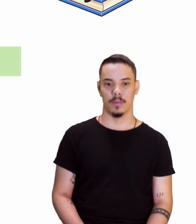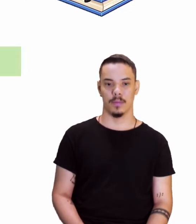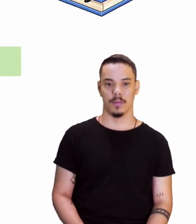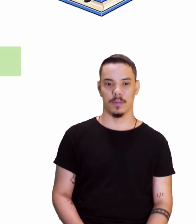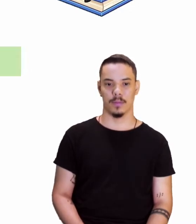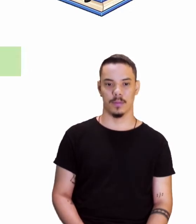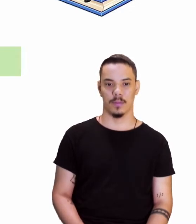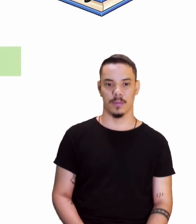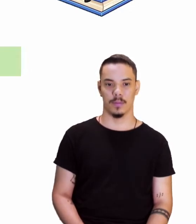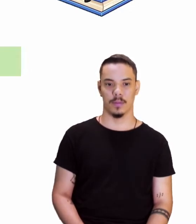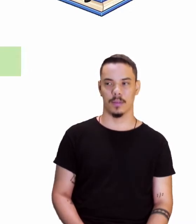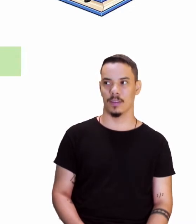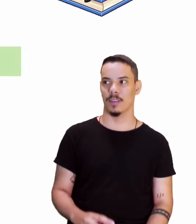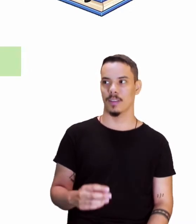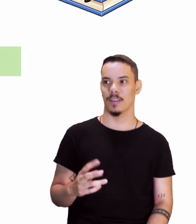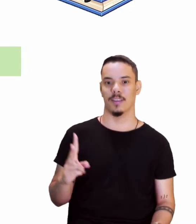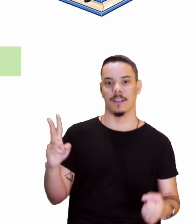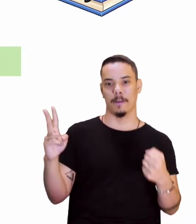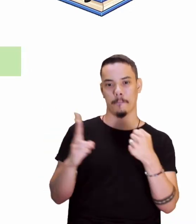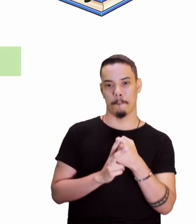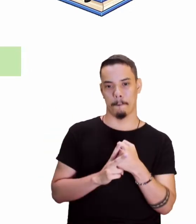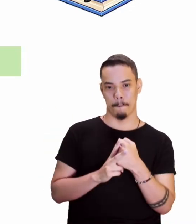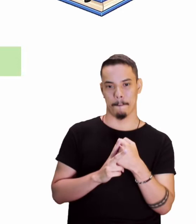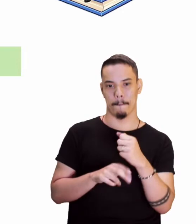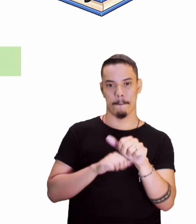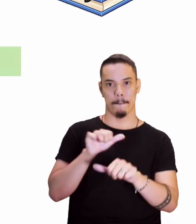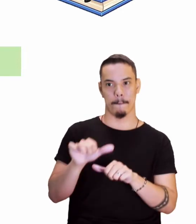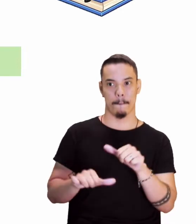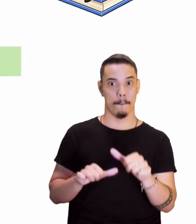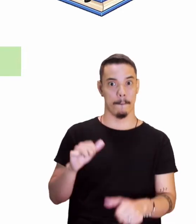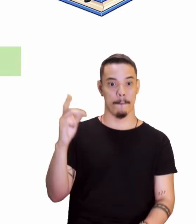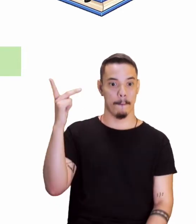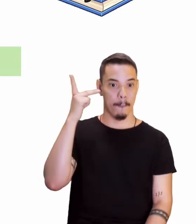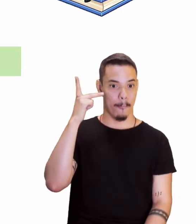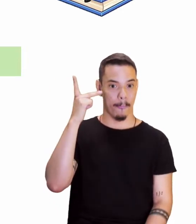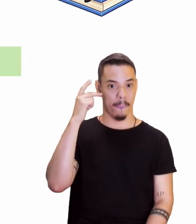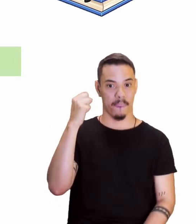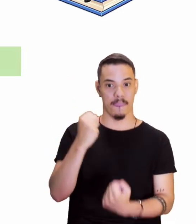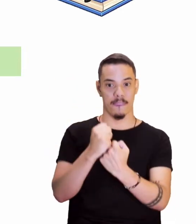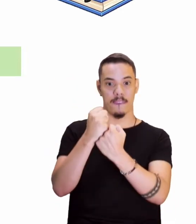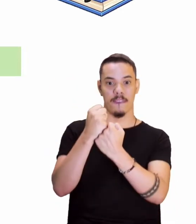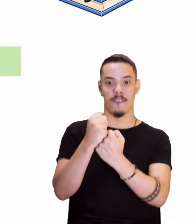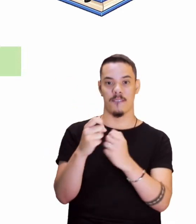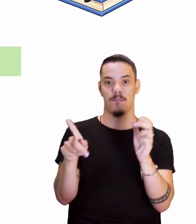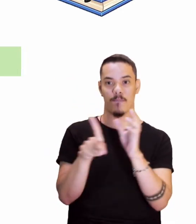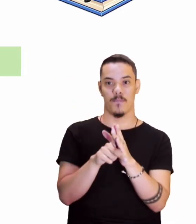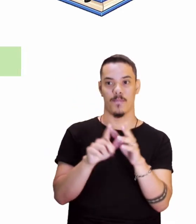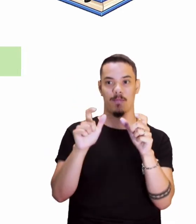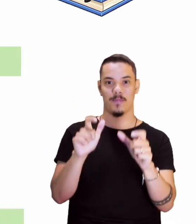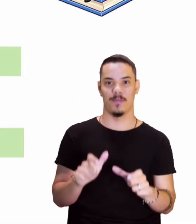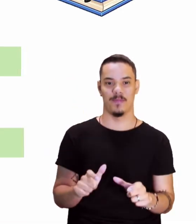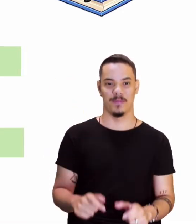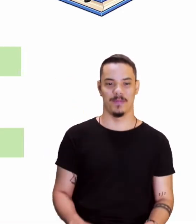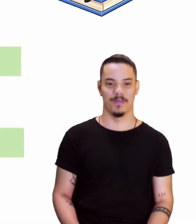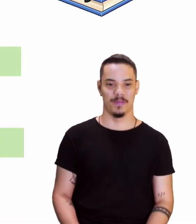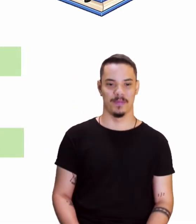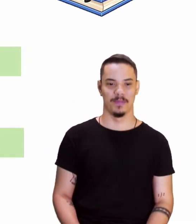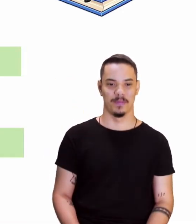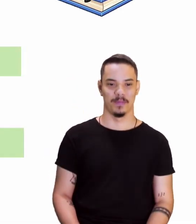nesse sentido, ele é verbo intransitivo. Em São Paulo, adjunto adverbial de lugar.